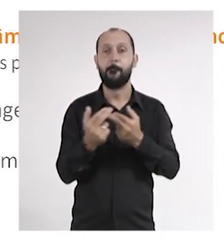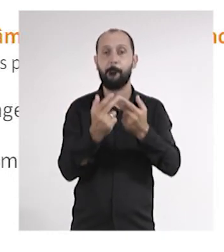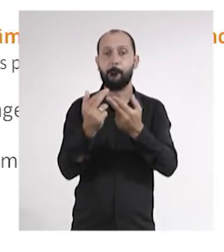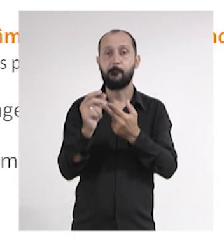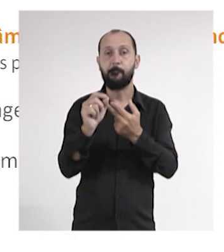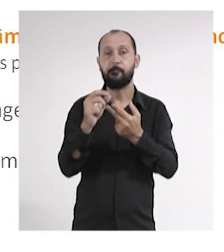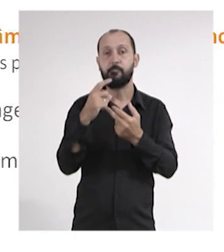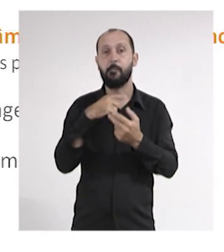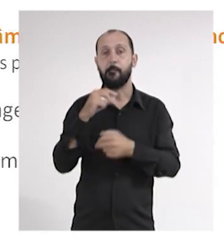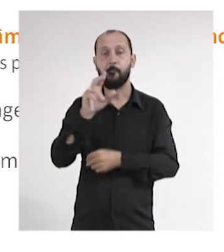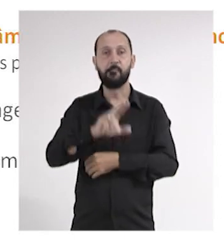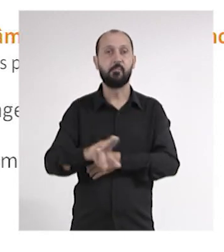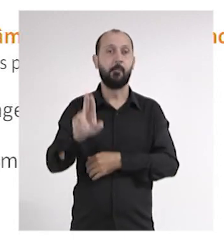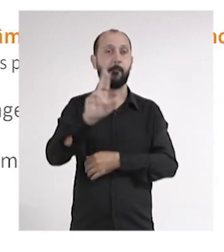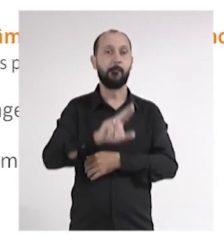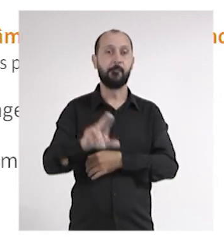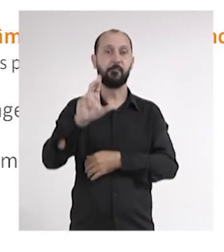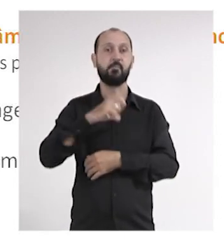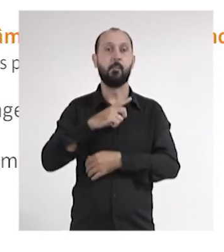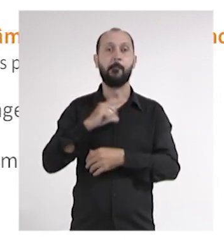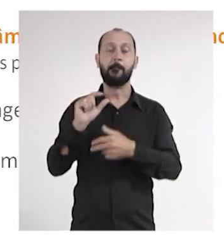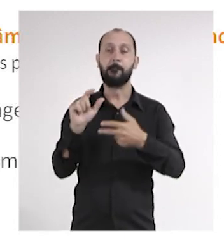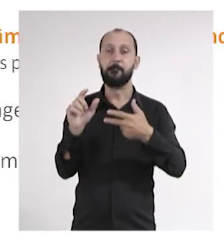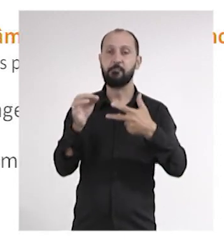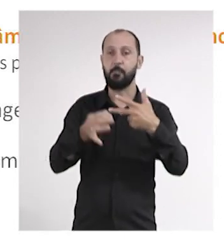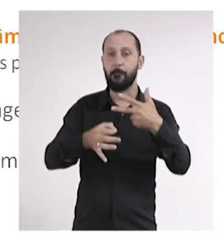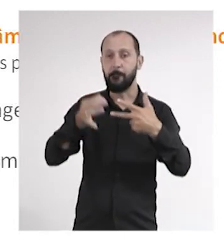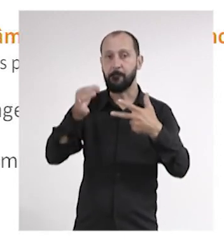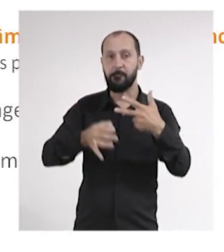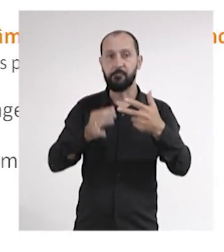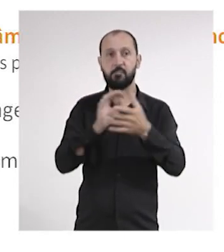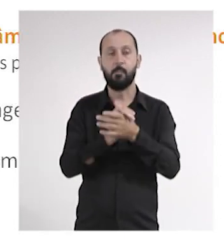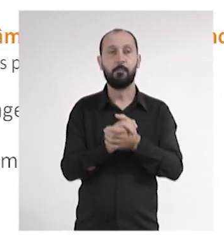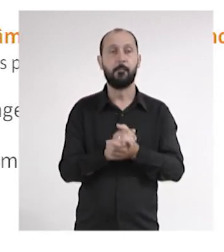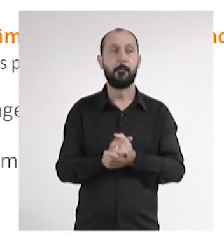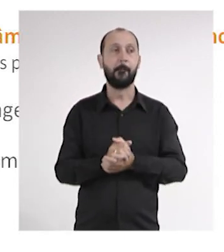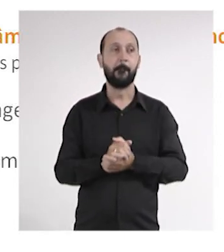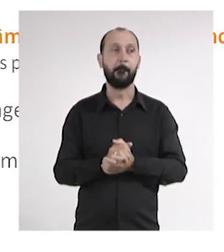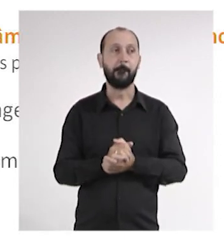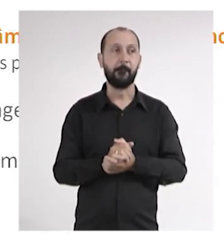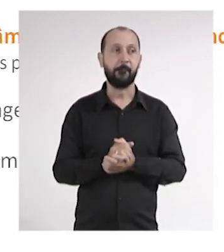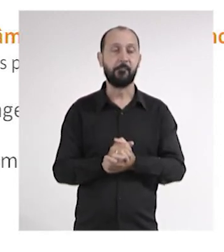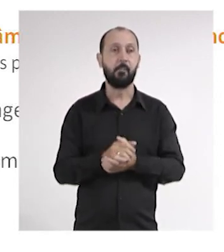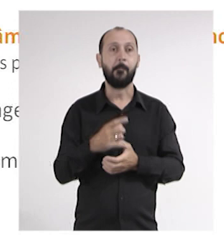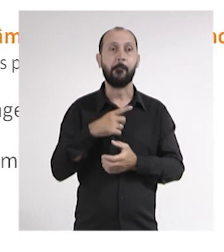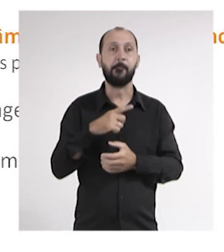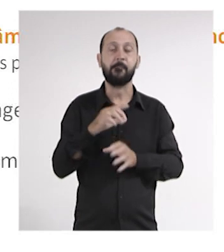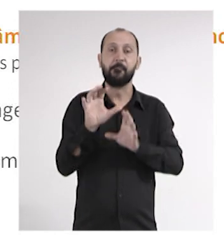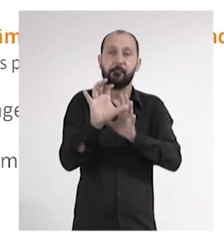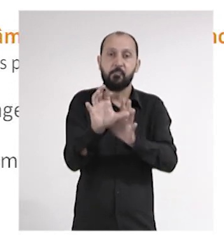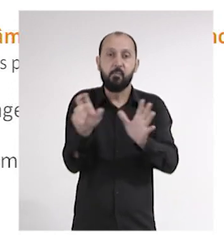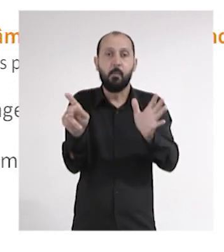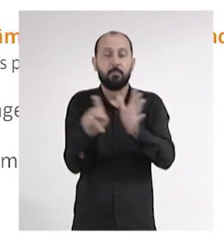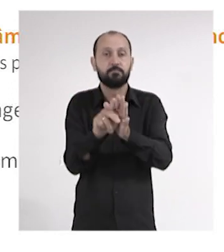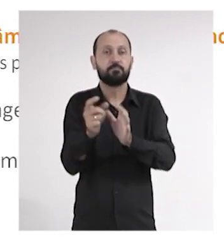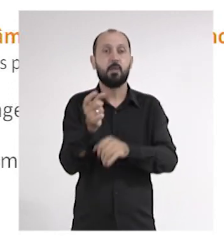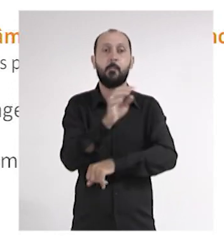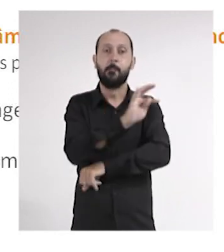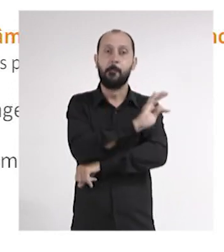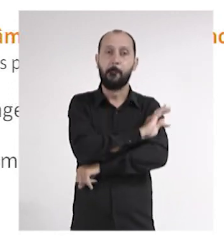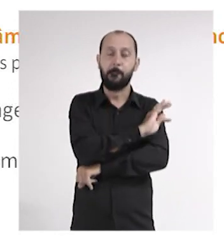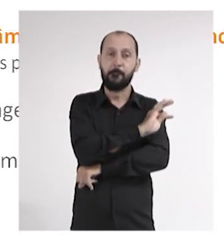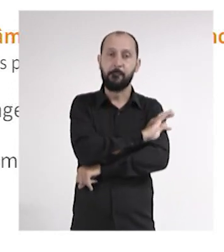alternativo à ocupação do poder judiciário, e o Disputes Board, que tem uma roupagem mais técnica do